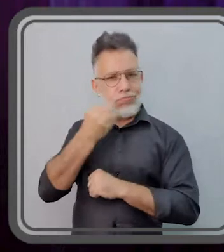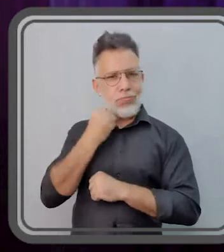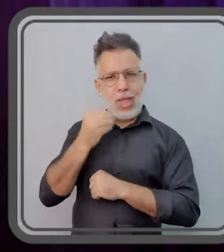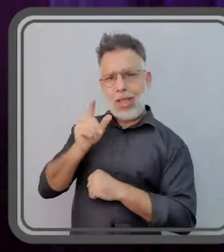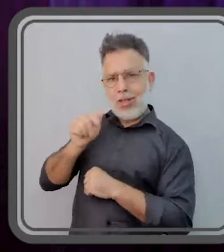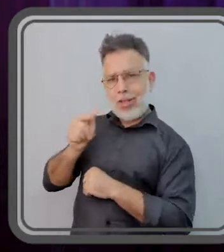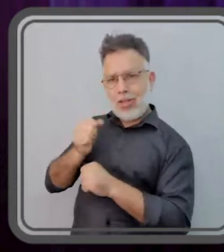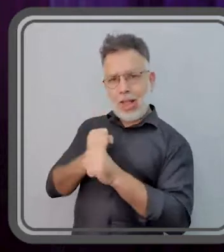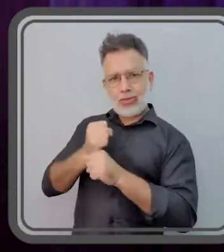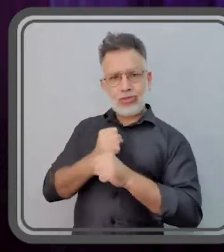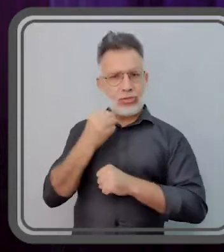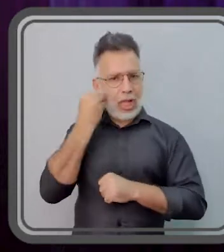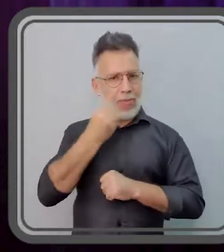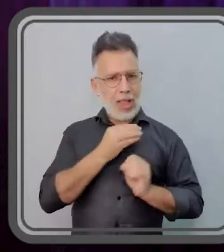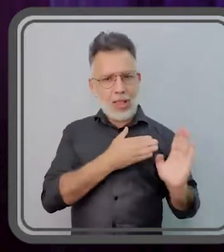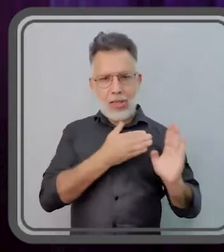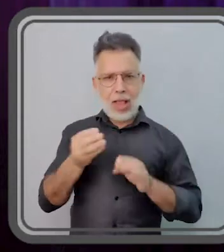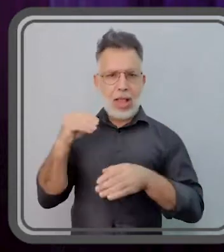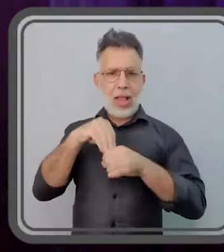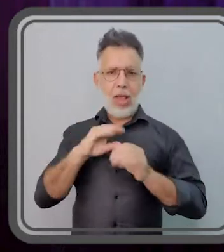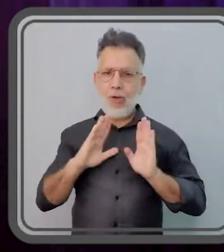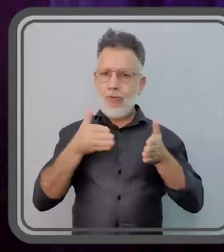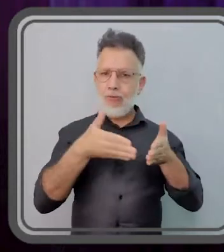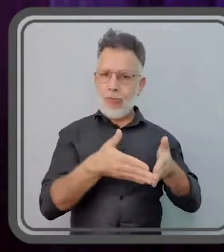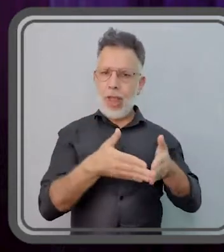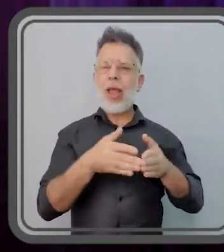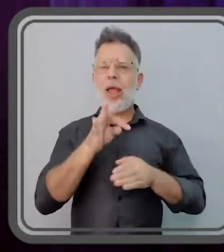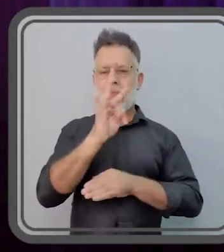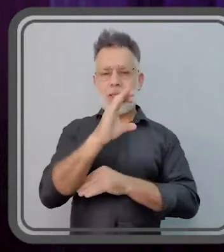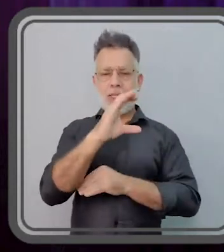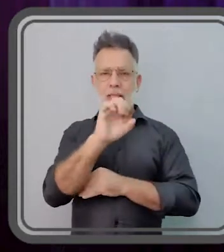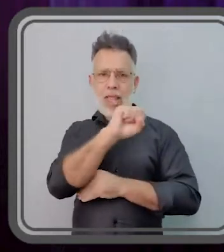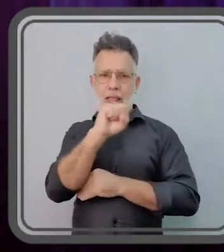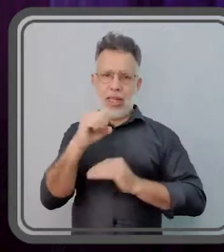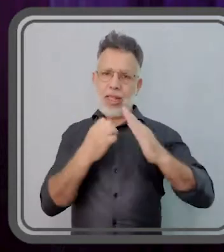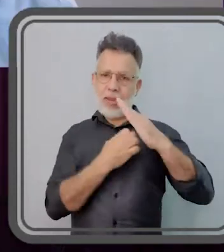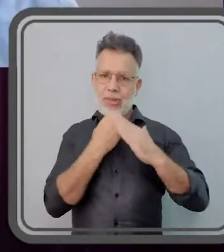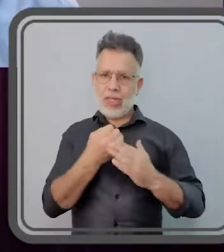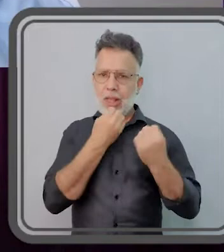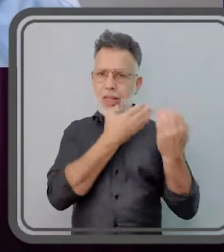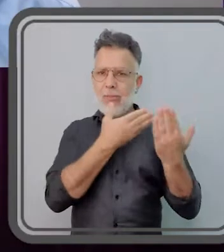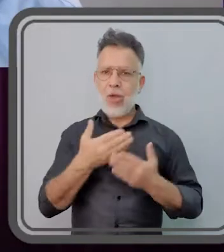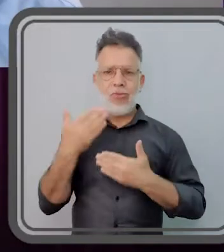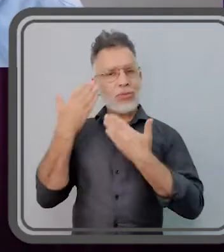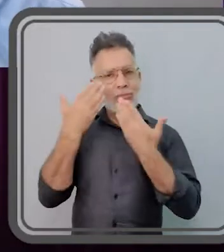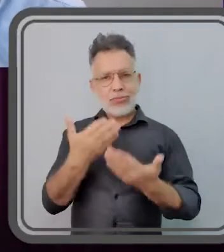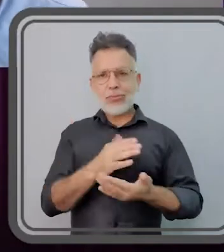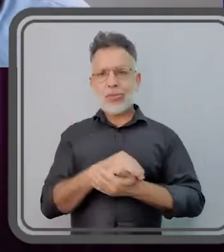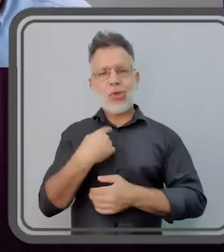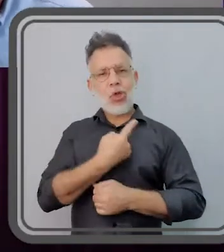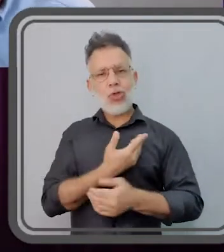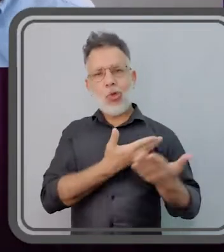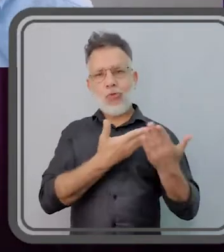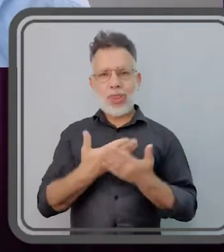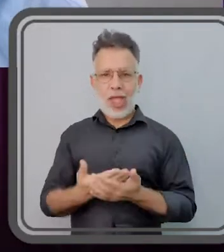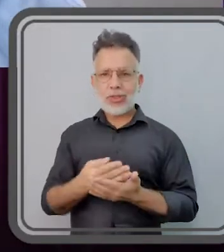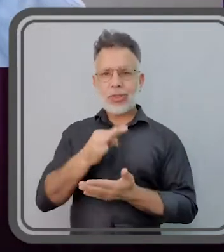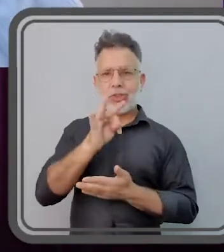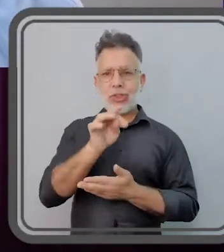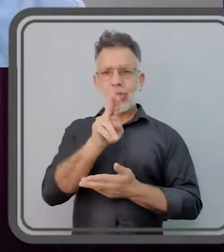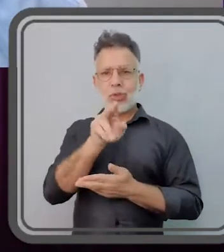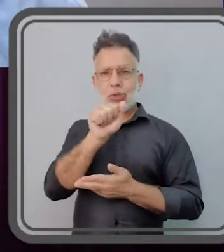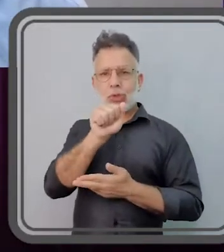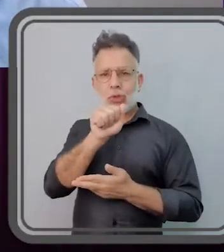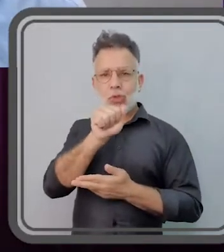anos dessa experiência foi dedicada à TCS. E vamos dar boas-vindas, então, ao nosso convidado. Tushar, seja